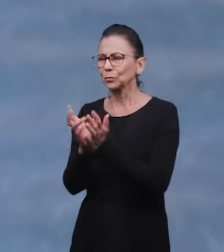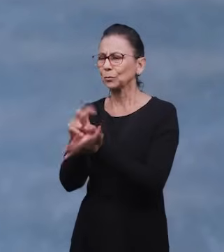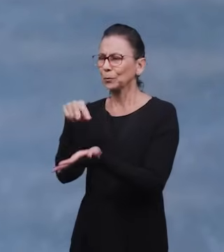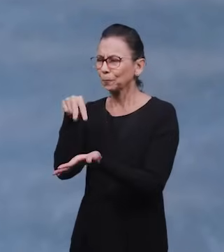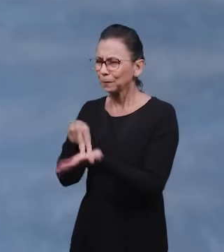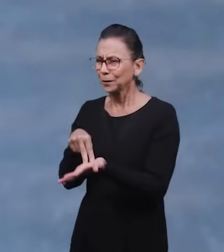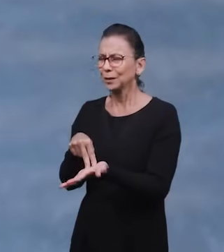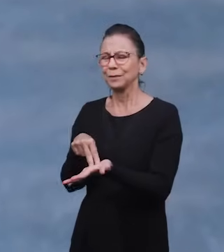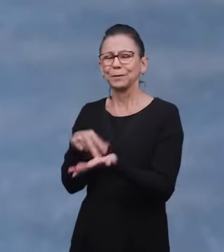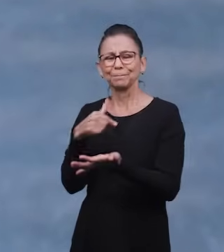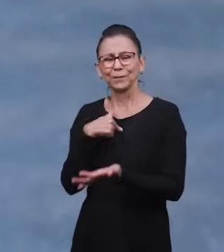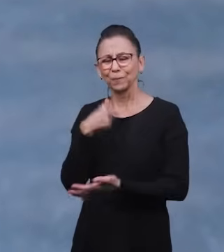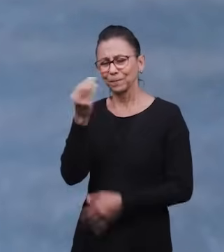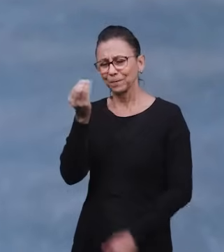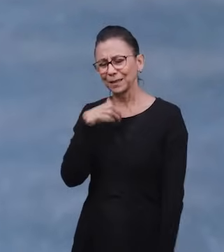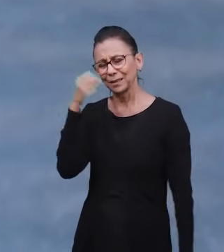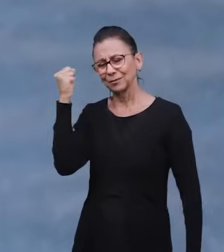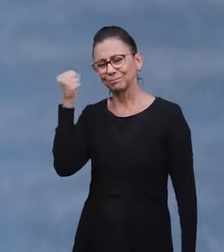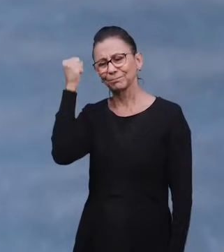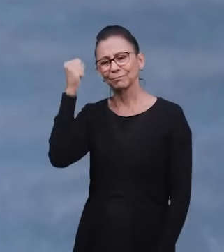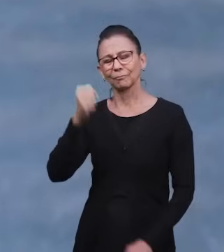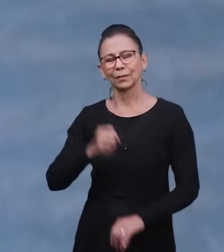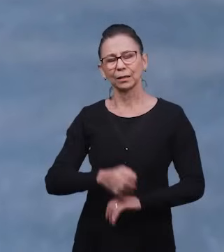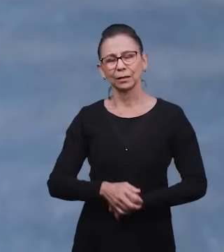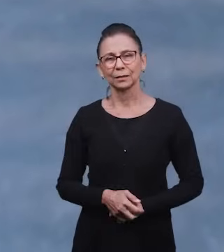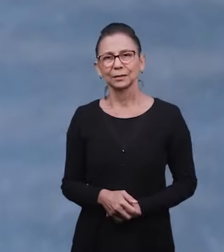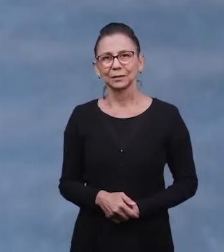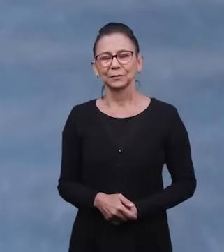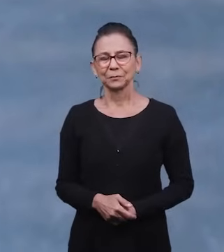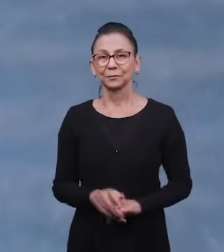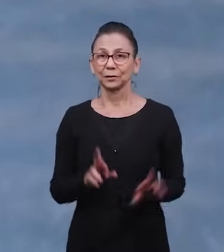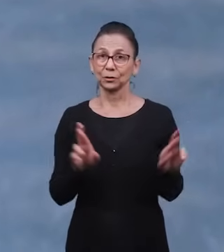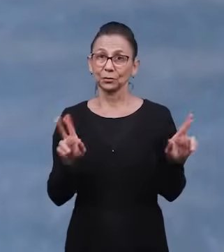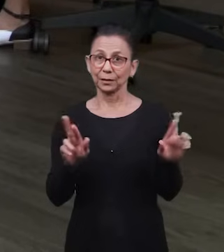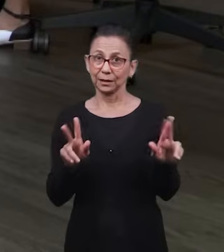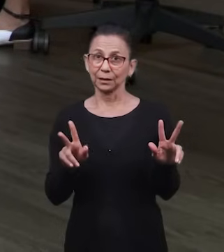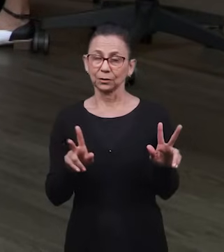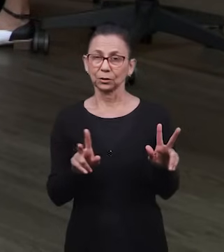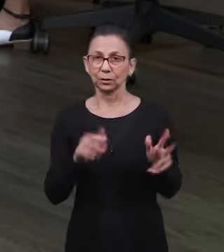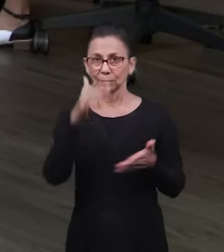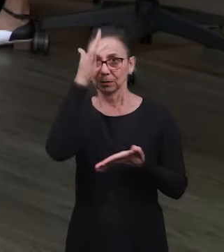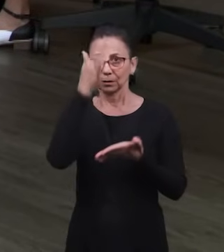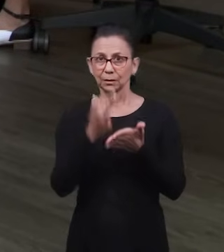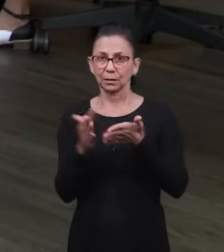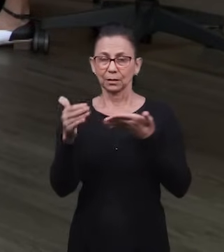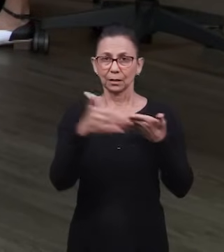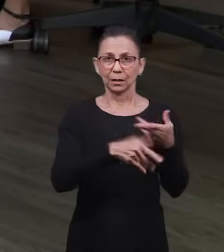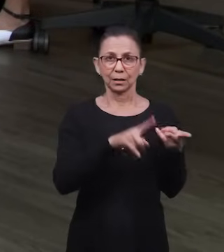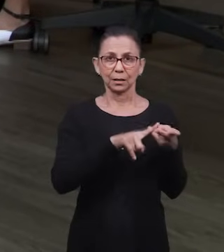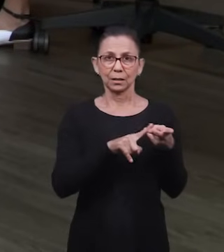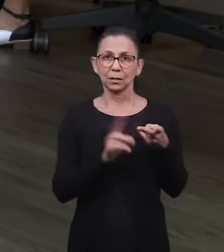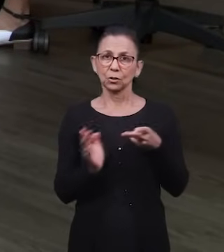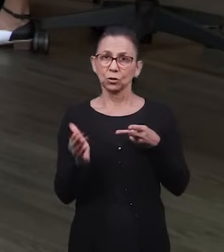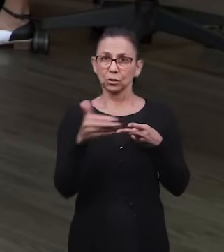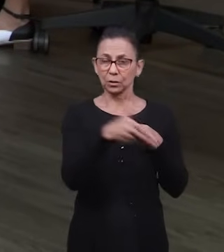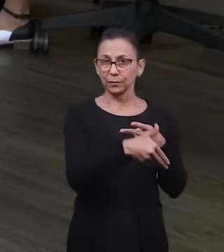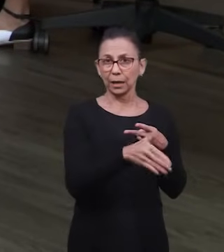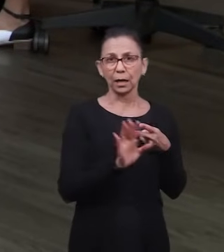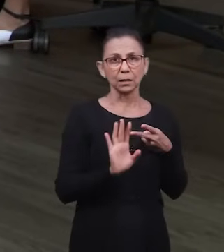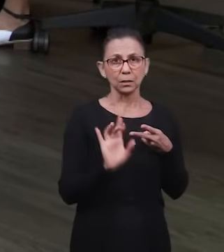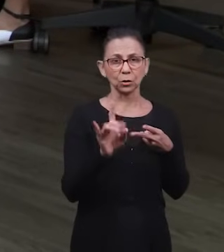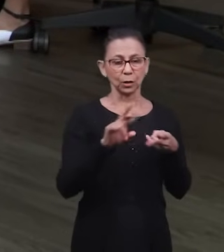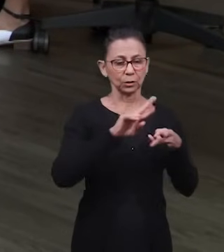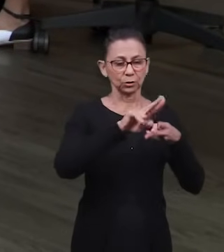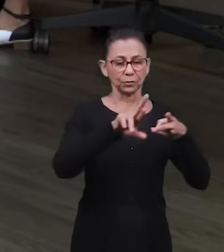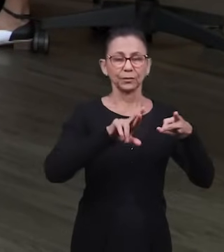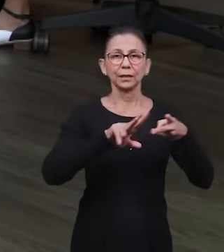estamos tendo em perseverar. Isso aí, entendeu, Josias? Às vezes as pessoas falam, então você todo caído é um apóstolo.